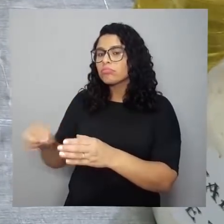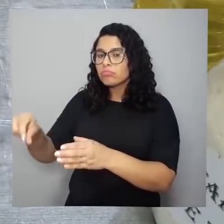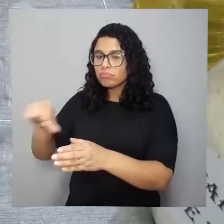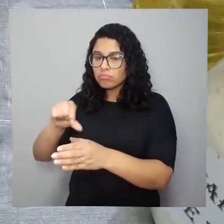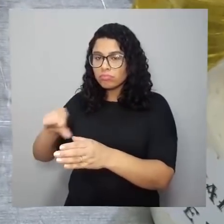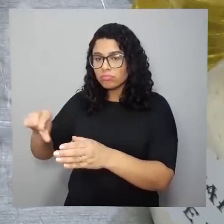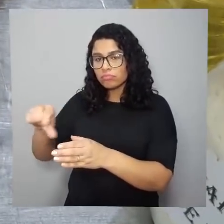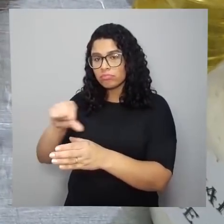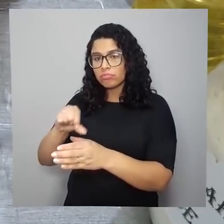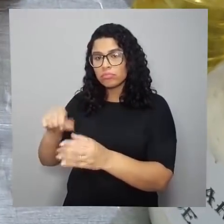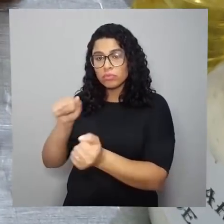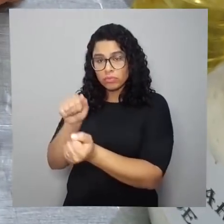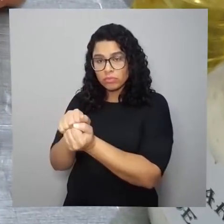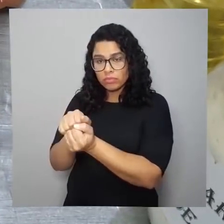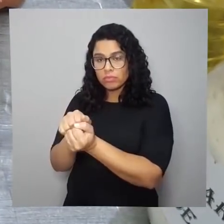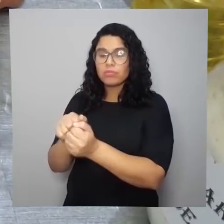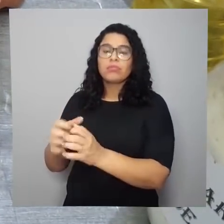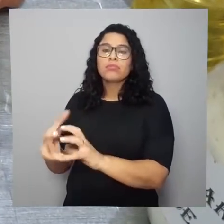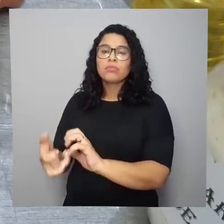água